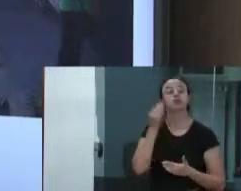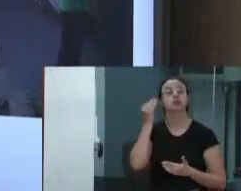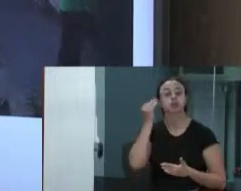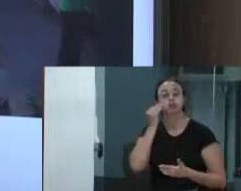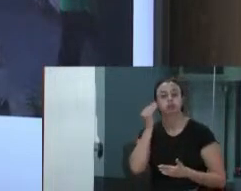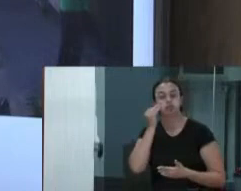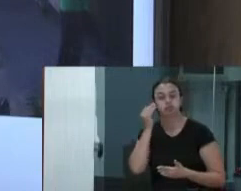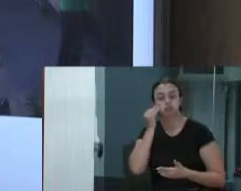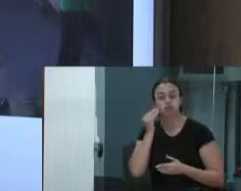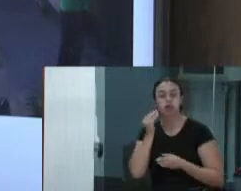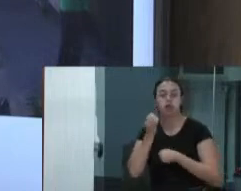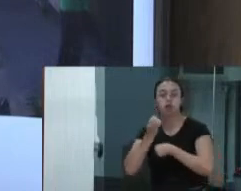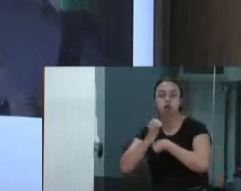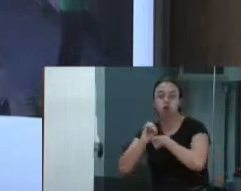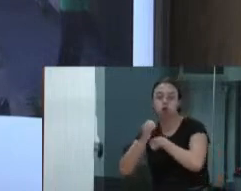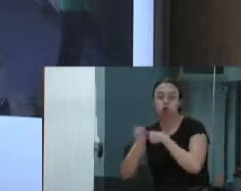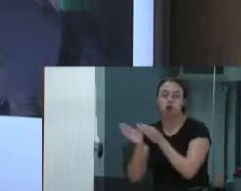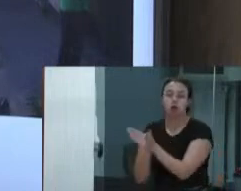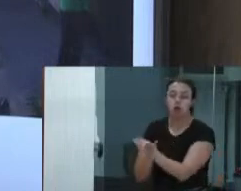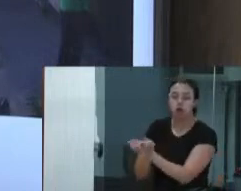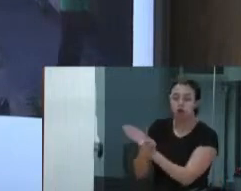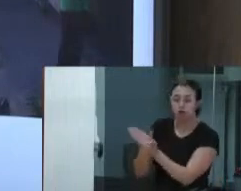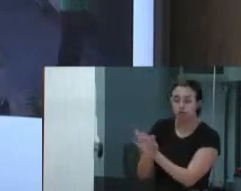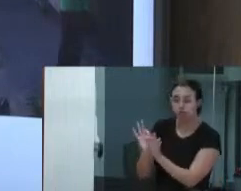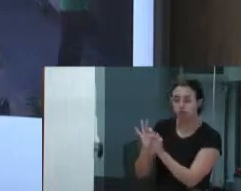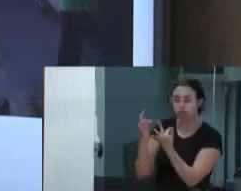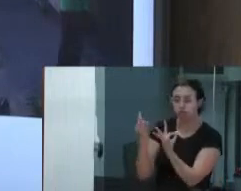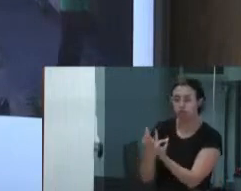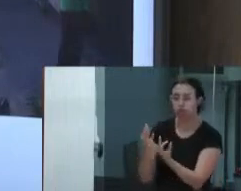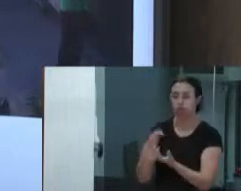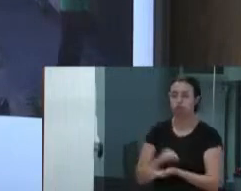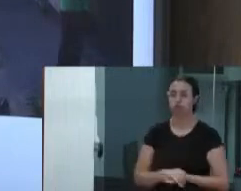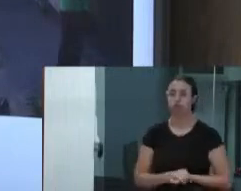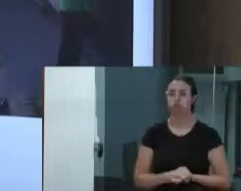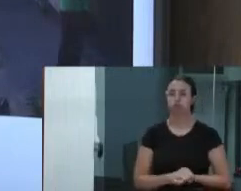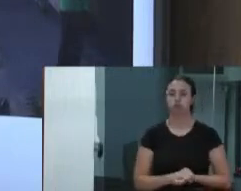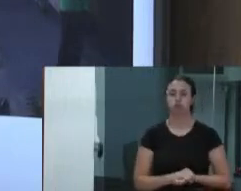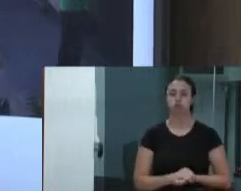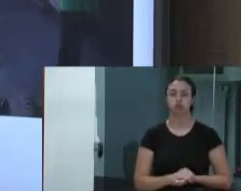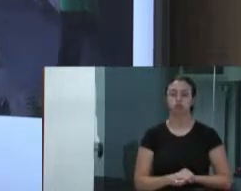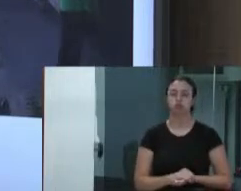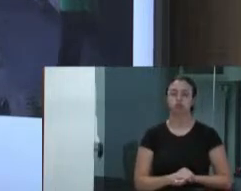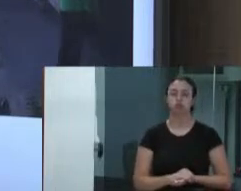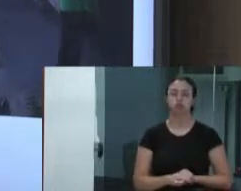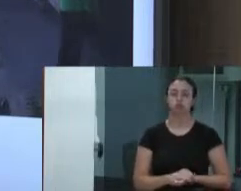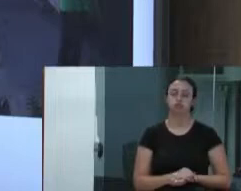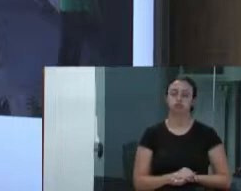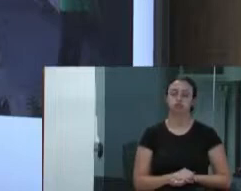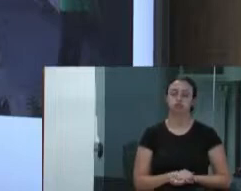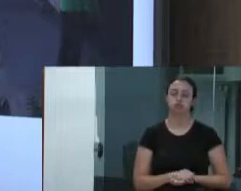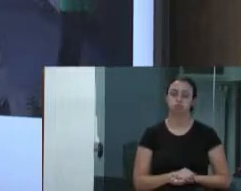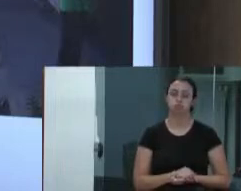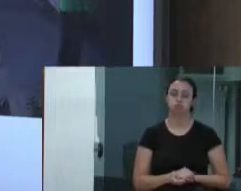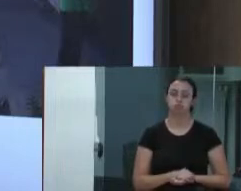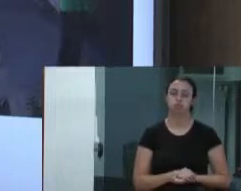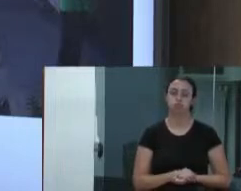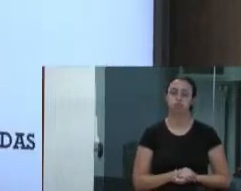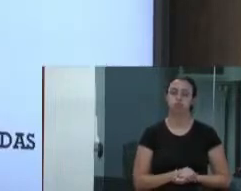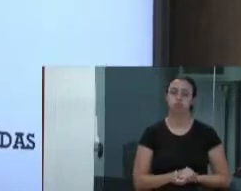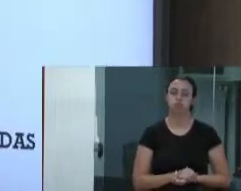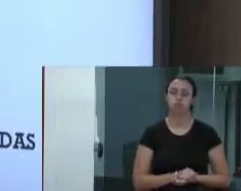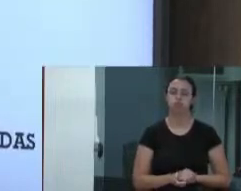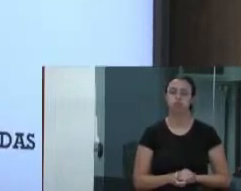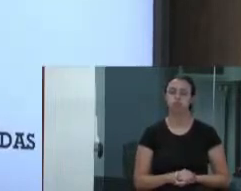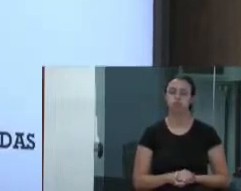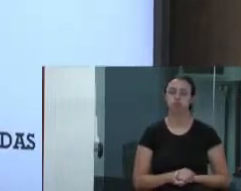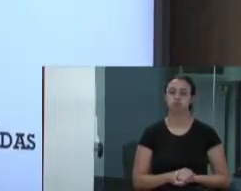pudesse orientar essas famílias. Tanto esgoto também, calçamento, a gente teve algumas situações pontuais. Assim.